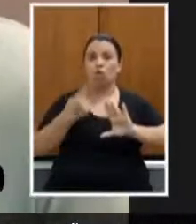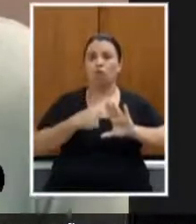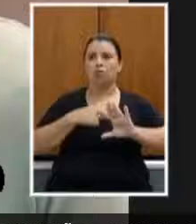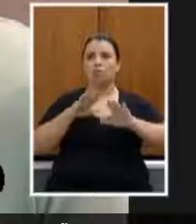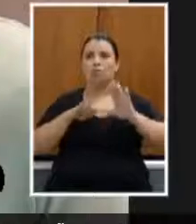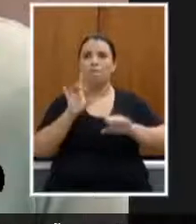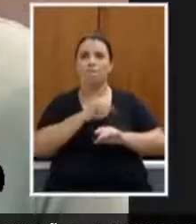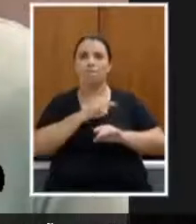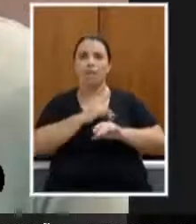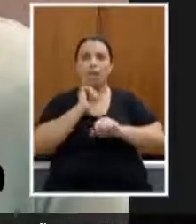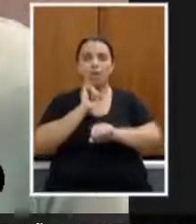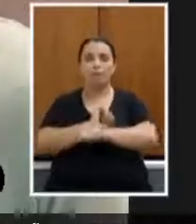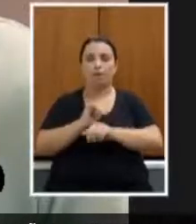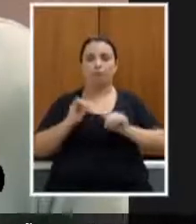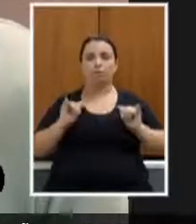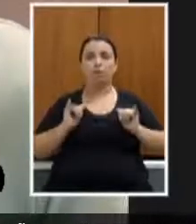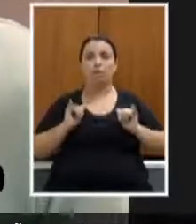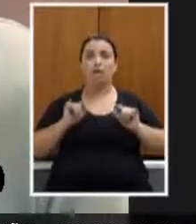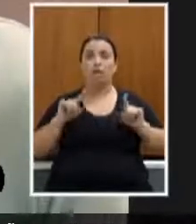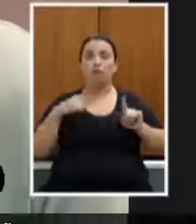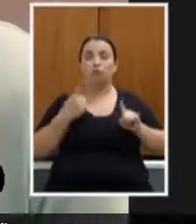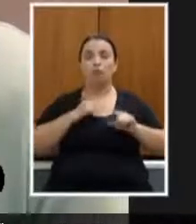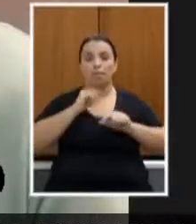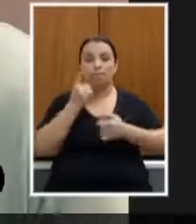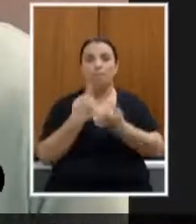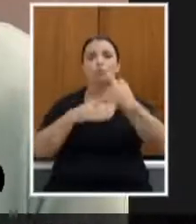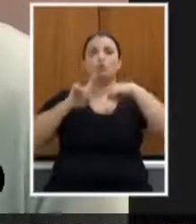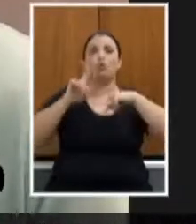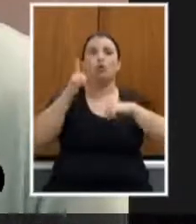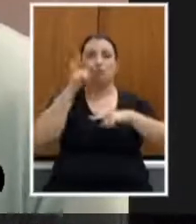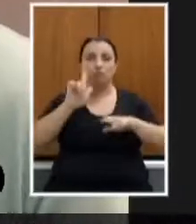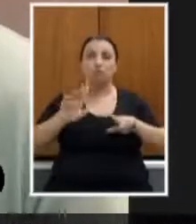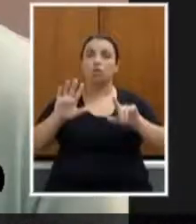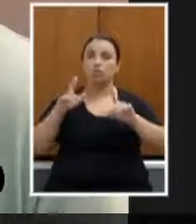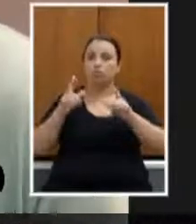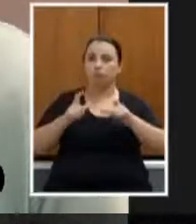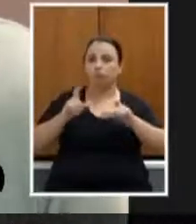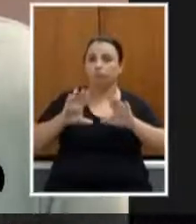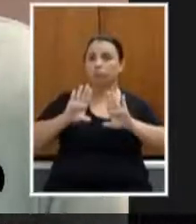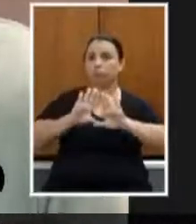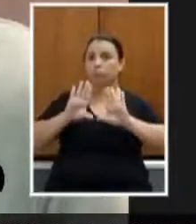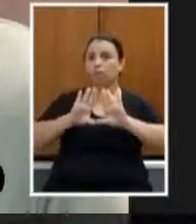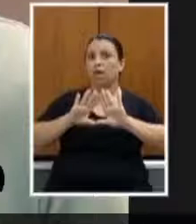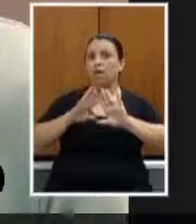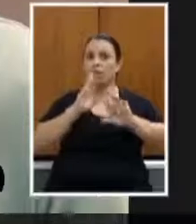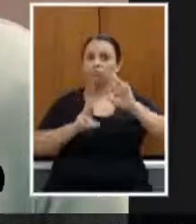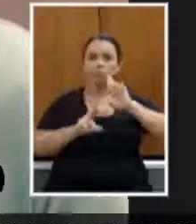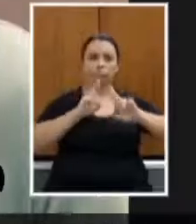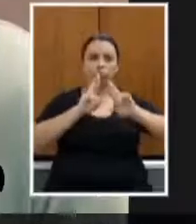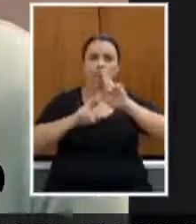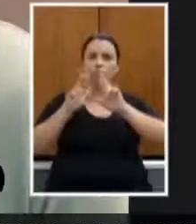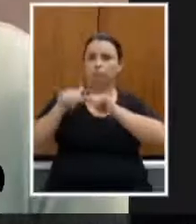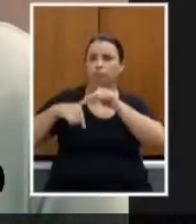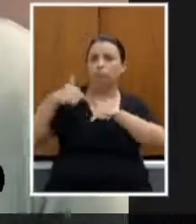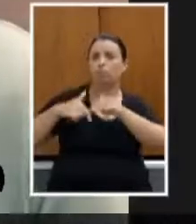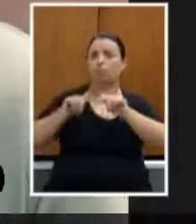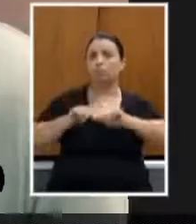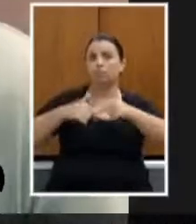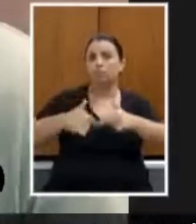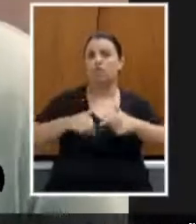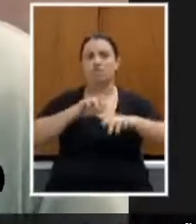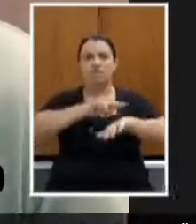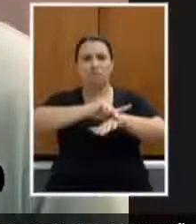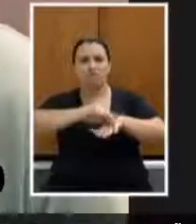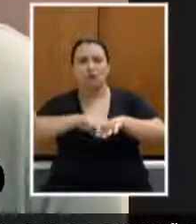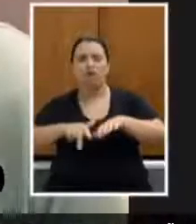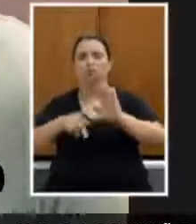numa casa de resultados. E está aí na aprovação de hoje inúmeros projetos com a participação de deputados, inúmeros projetos de